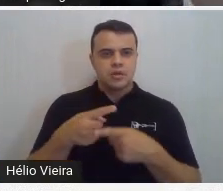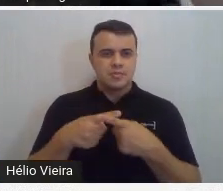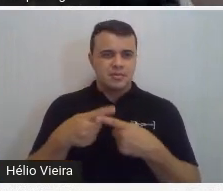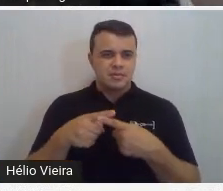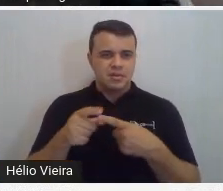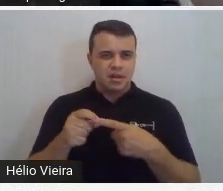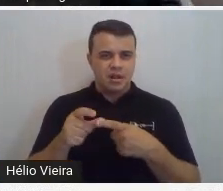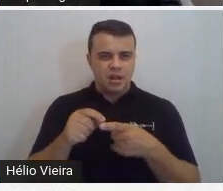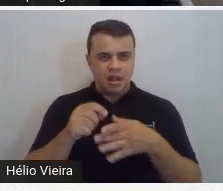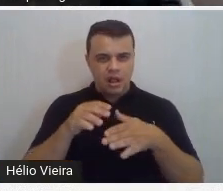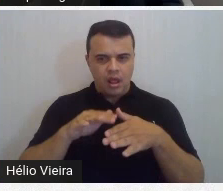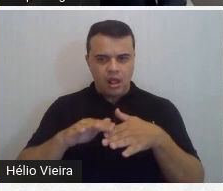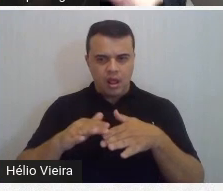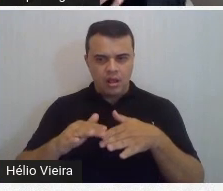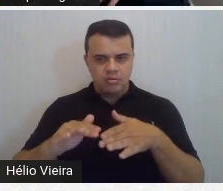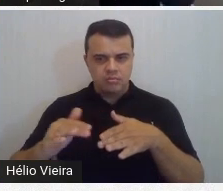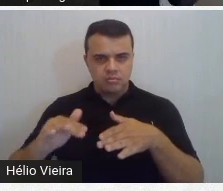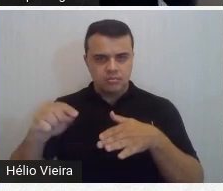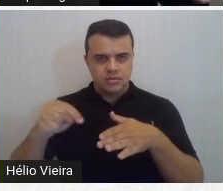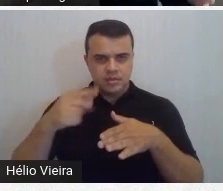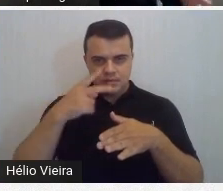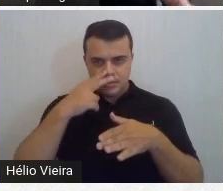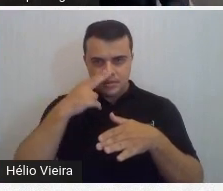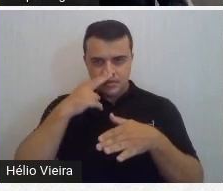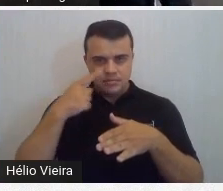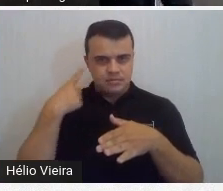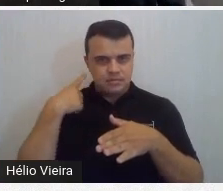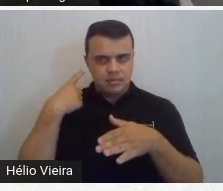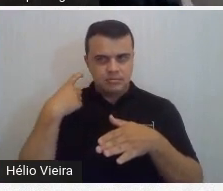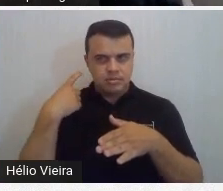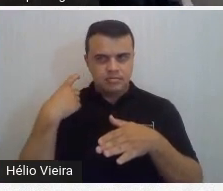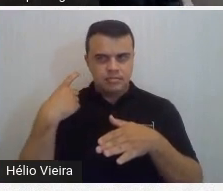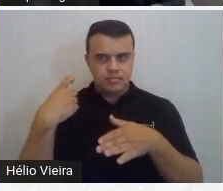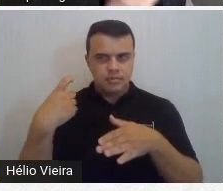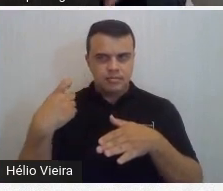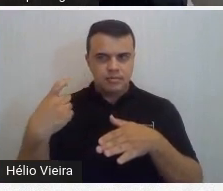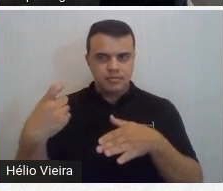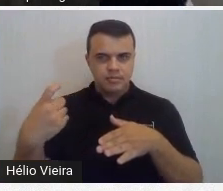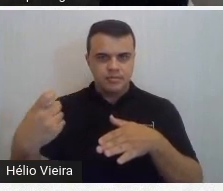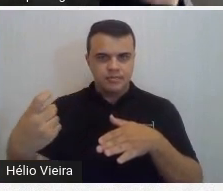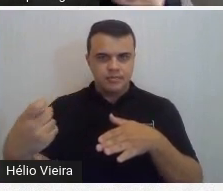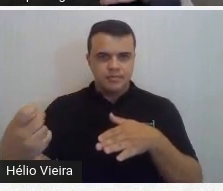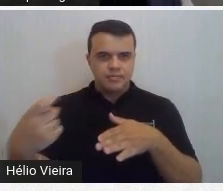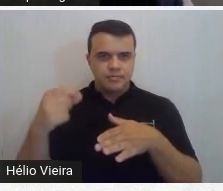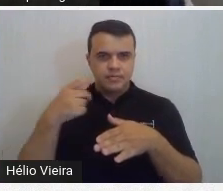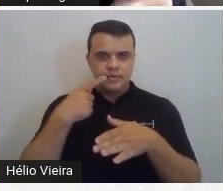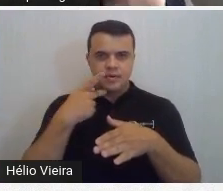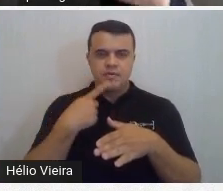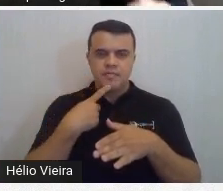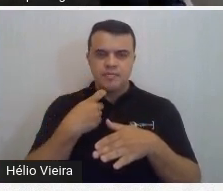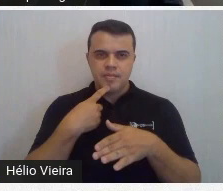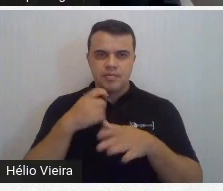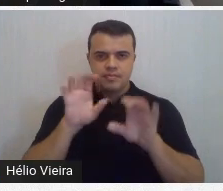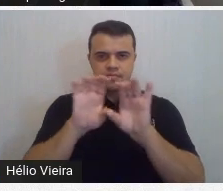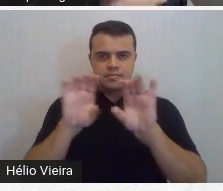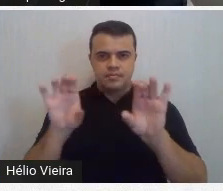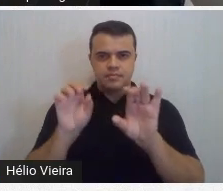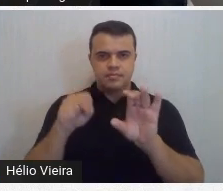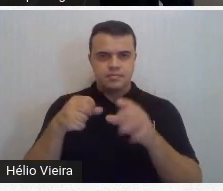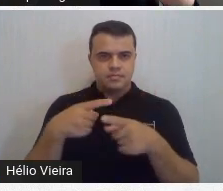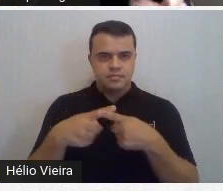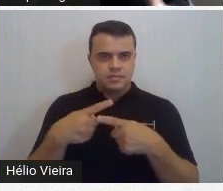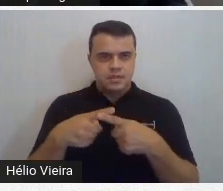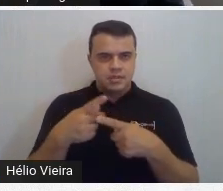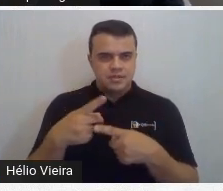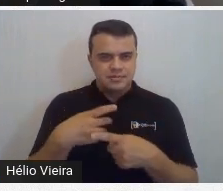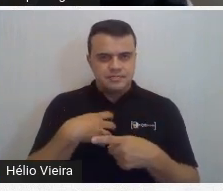que pinta, como se fosse um eco desse grito, e traz esse vermelho no céu mesmo para trazer essa